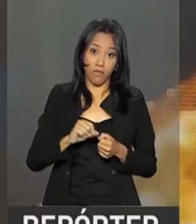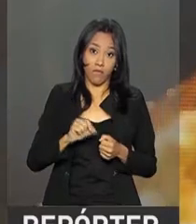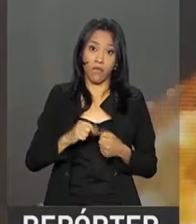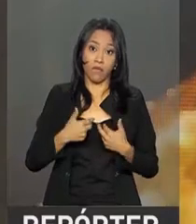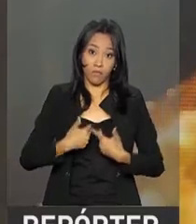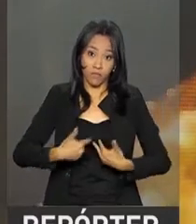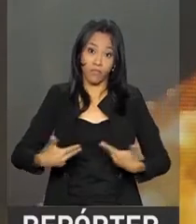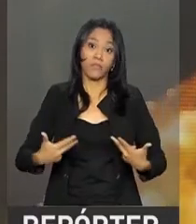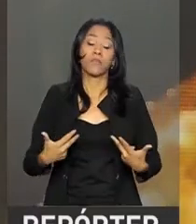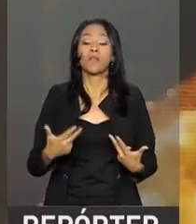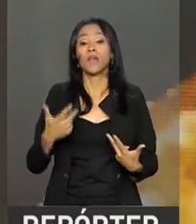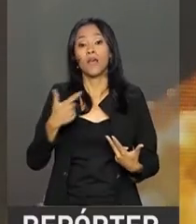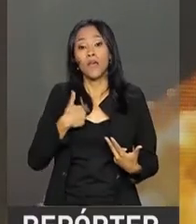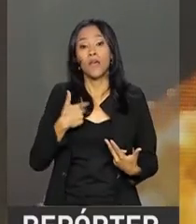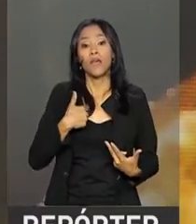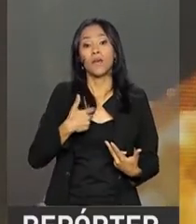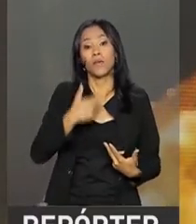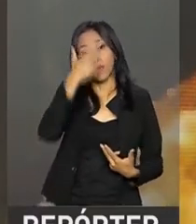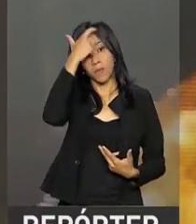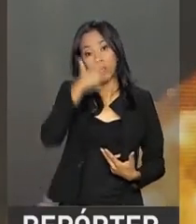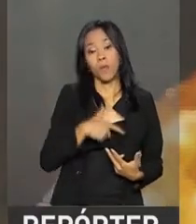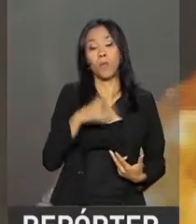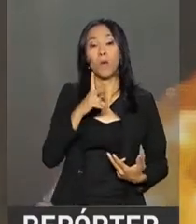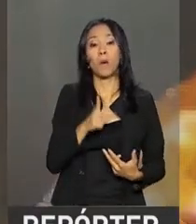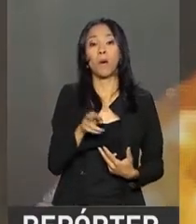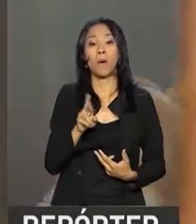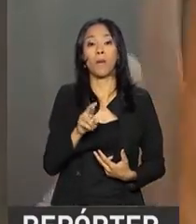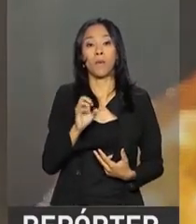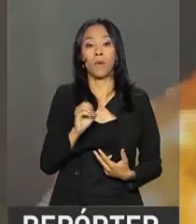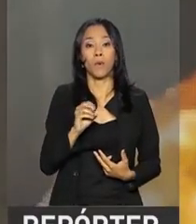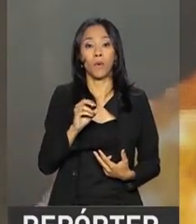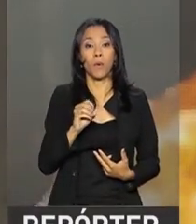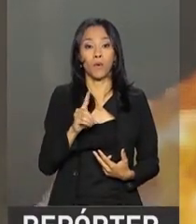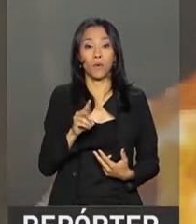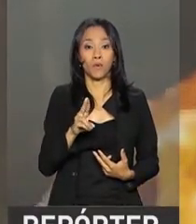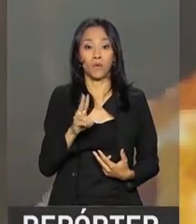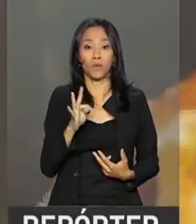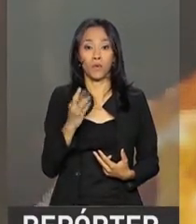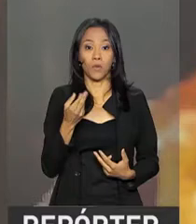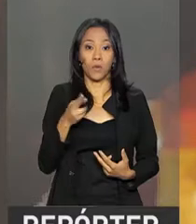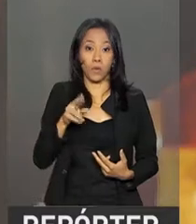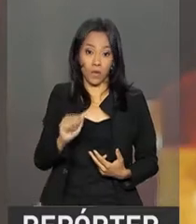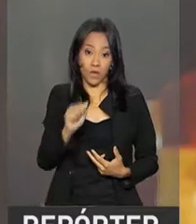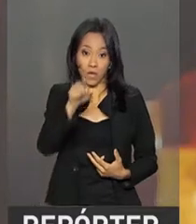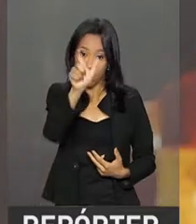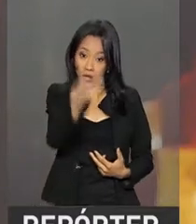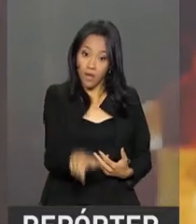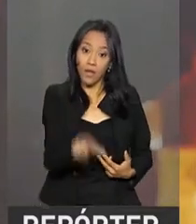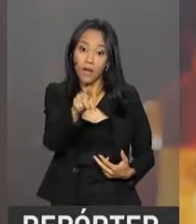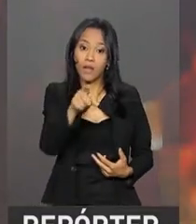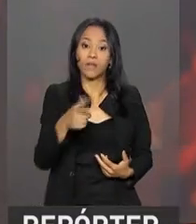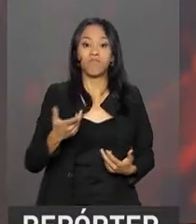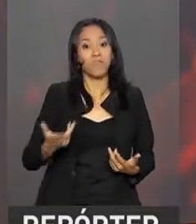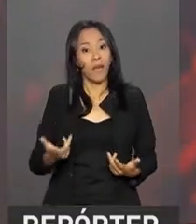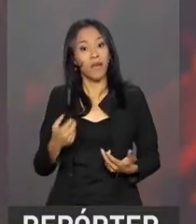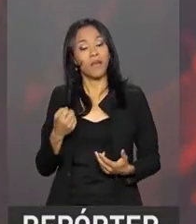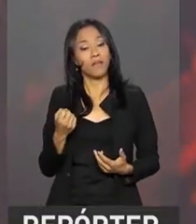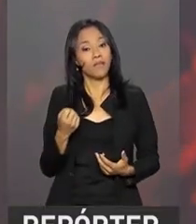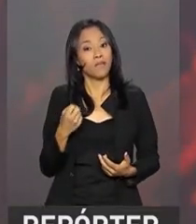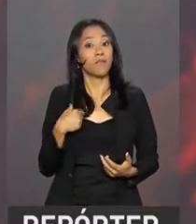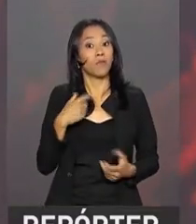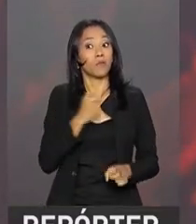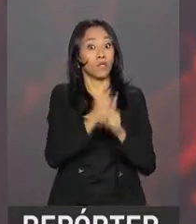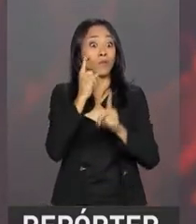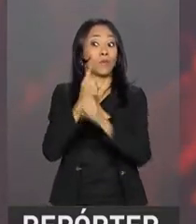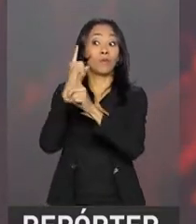mas enquanto produtora eu me vejo também é pensando me peguei pensando poxa tá e vou descobrir talentos